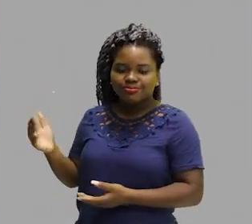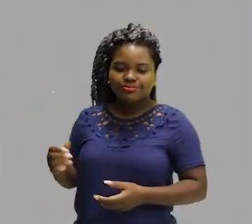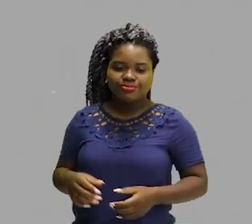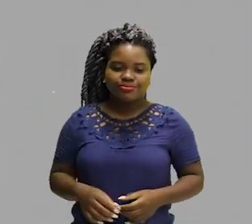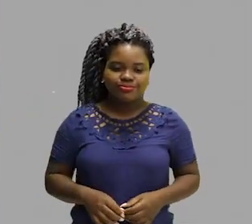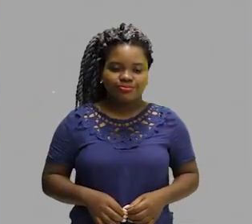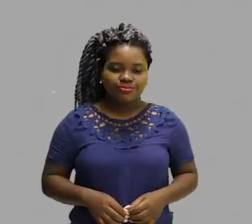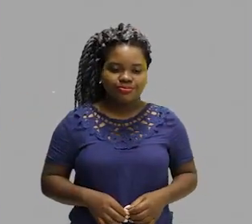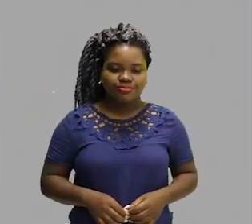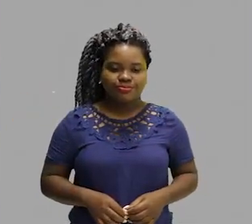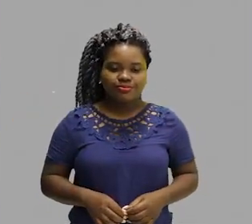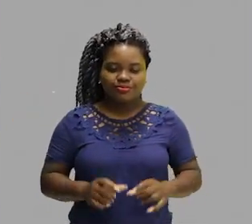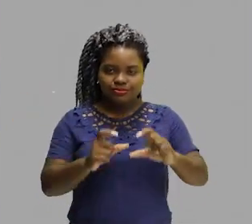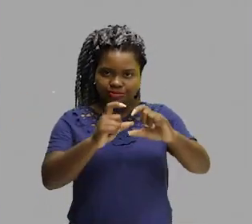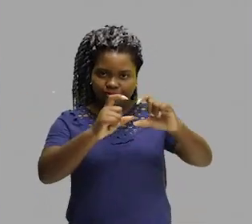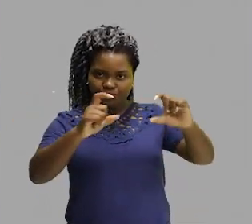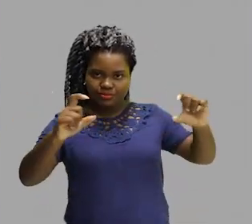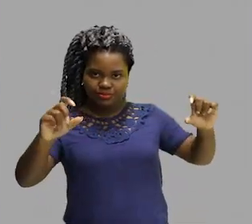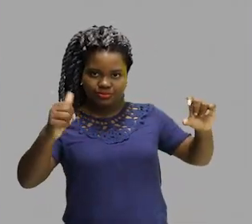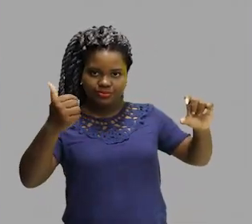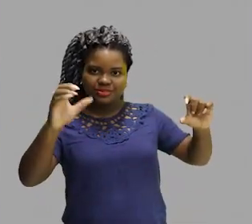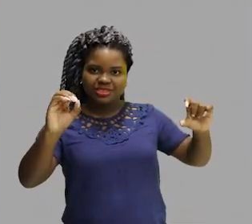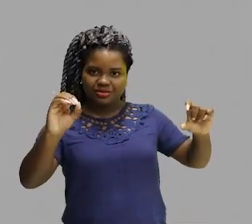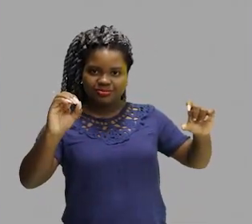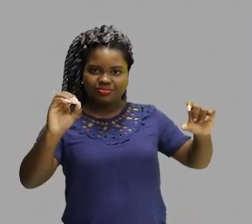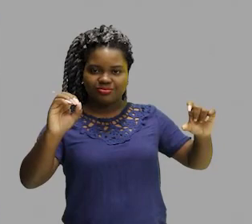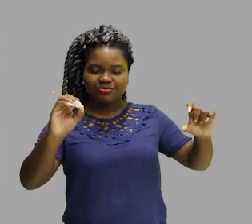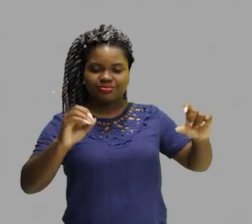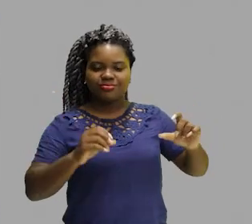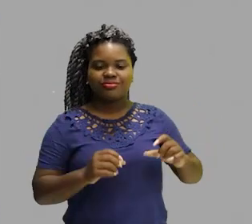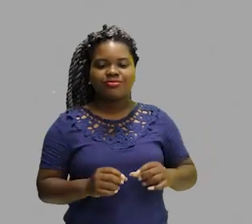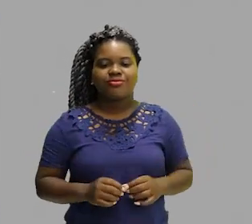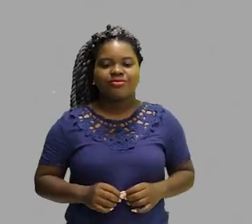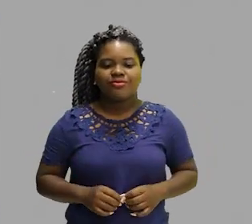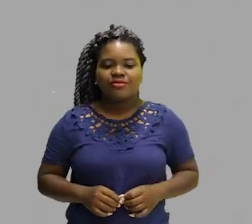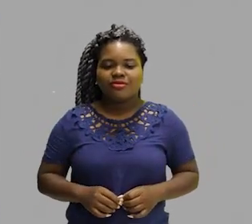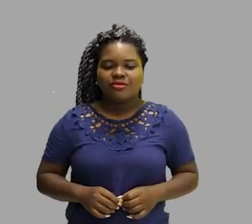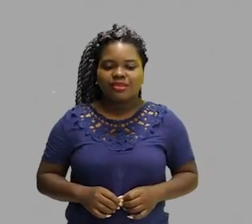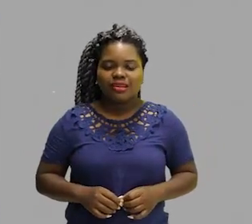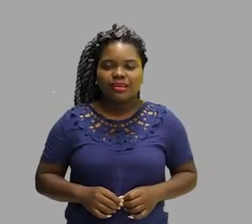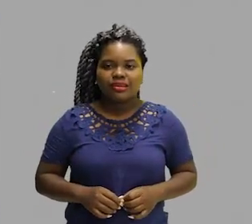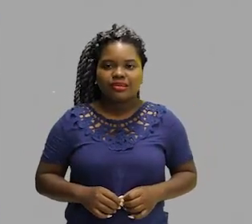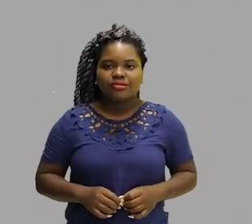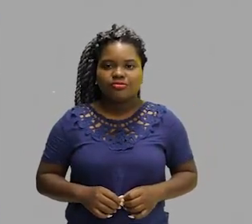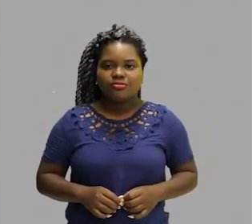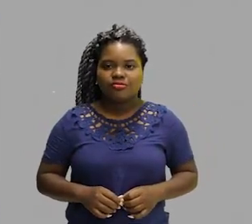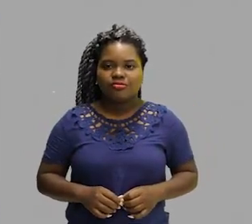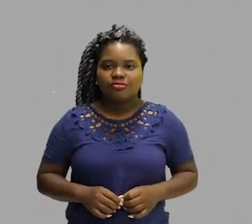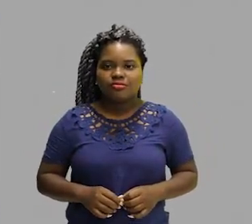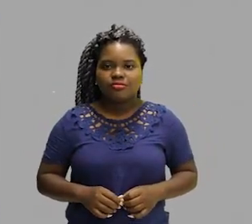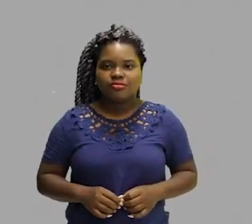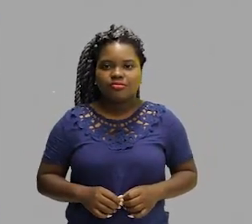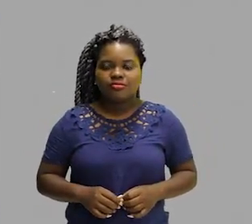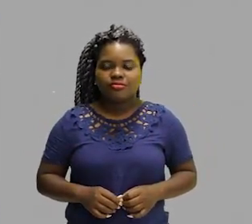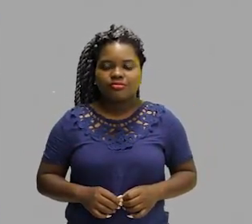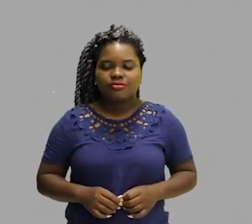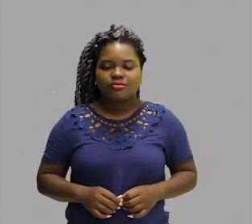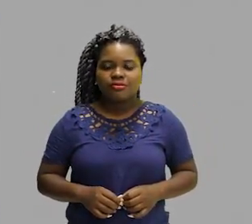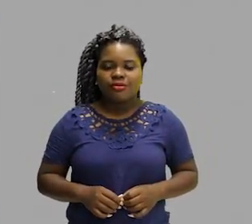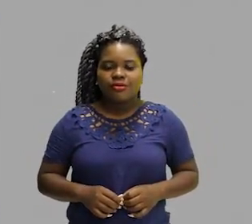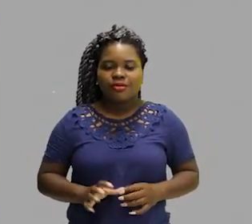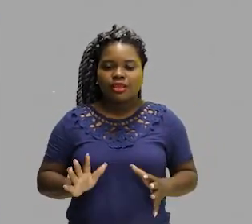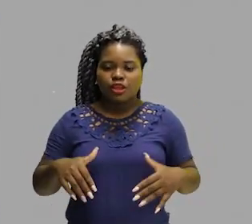aí é um verso de 10 sílabas, certo? E aí, nessa época, quando se fazia um